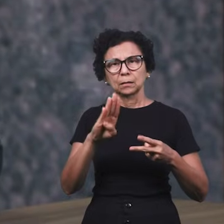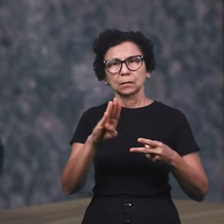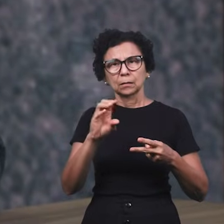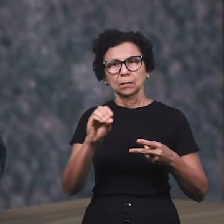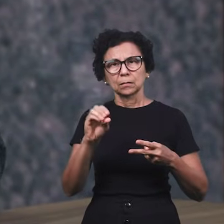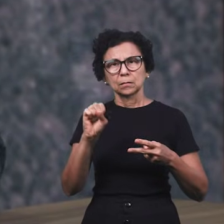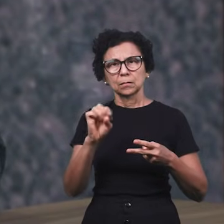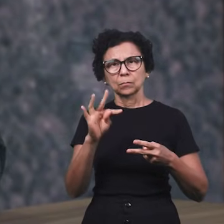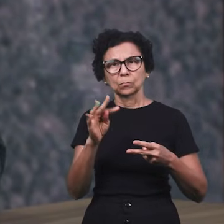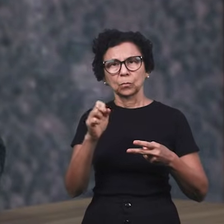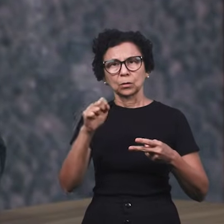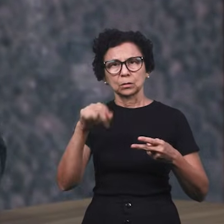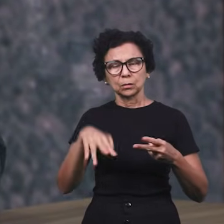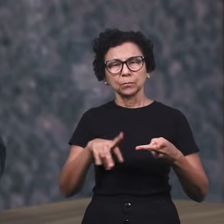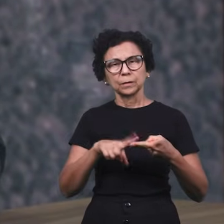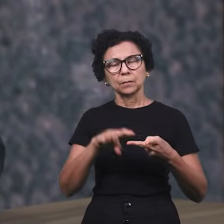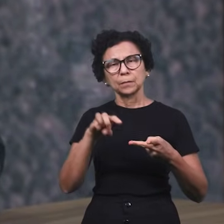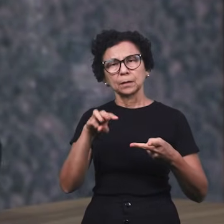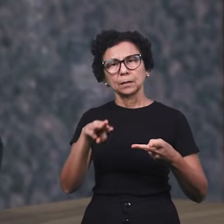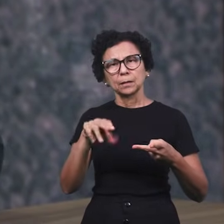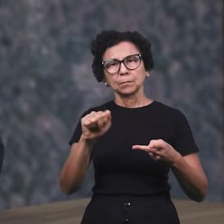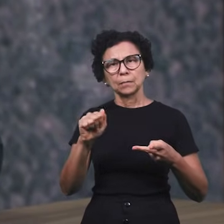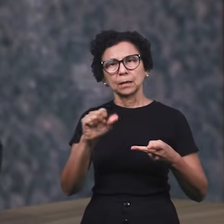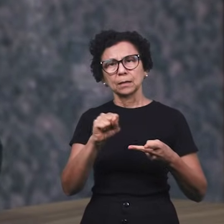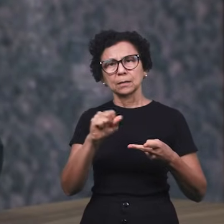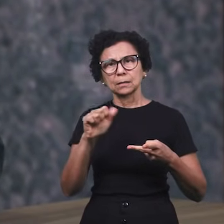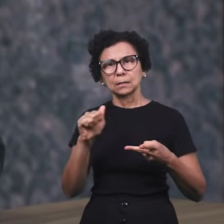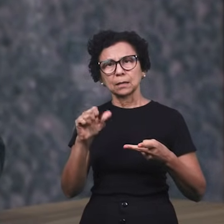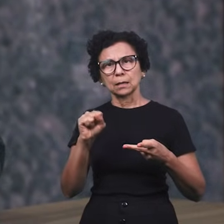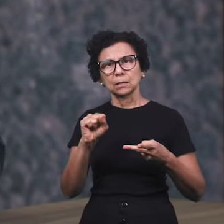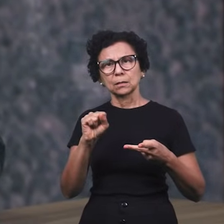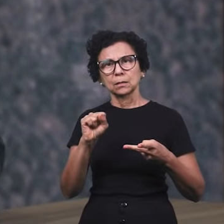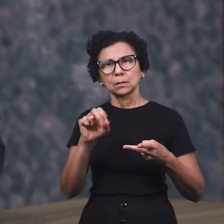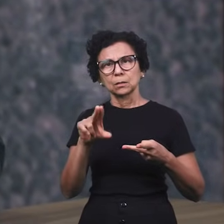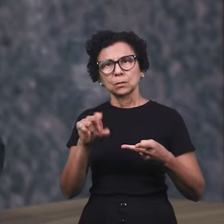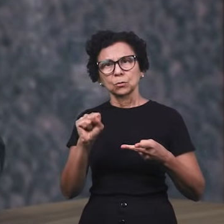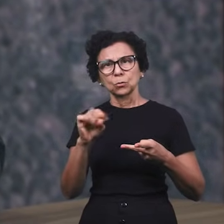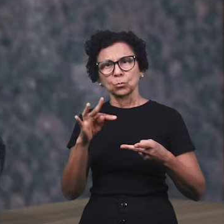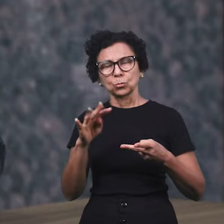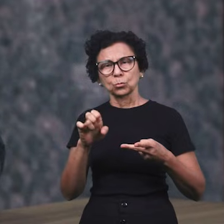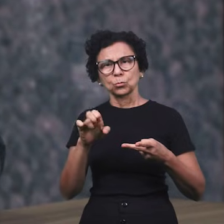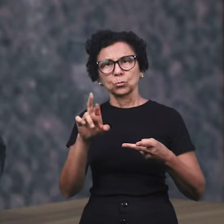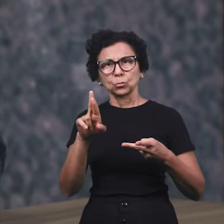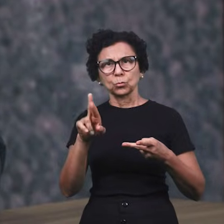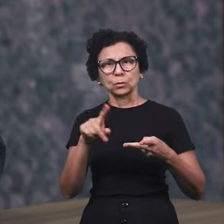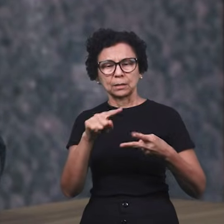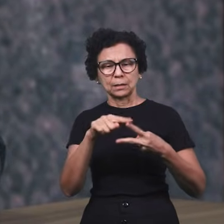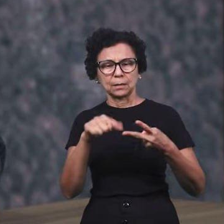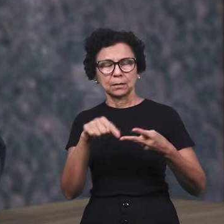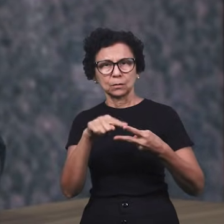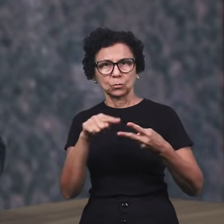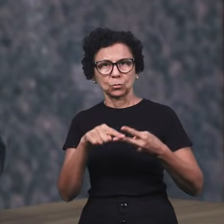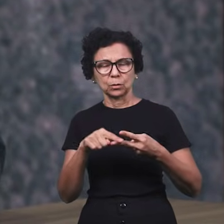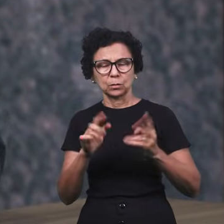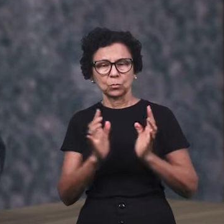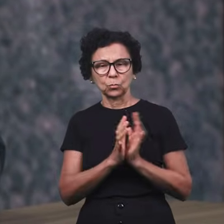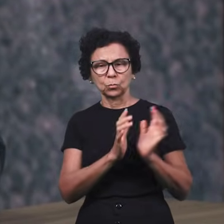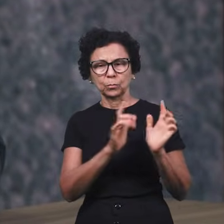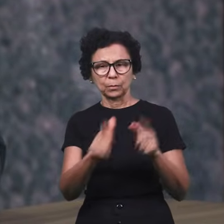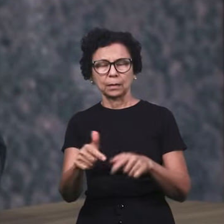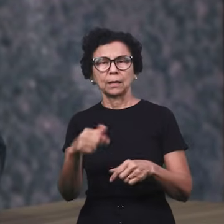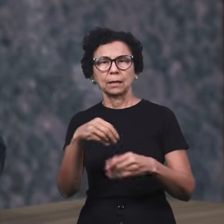pais peregrinos. Tem literatura que diz que se for rastreado o DNA da população